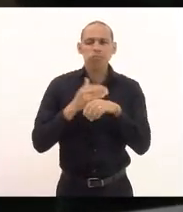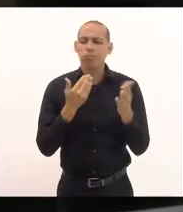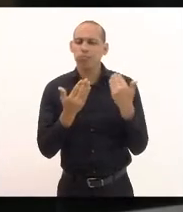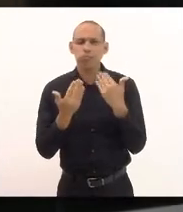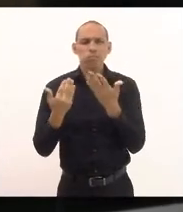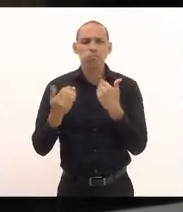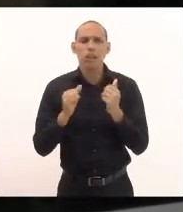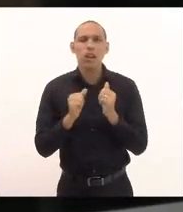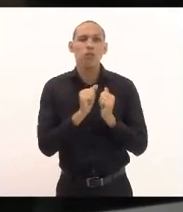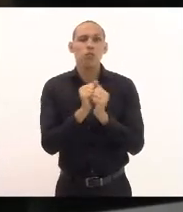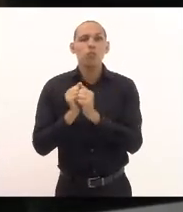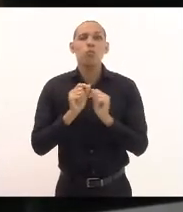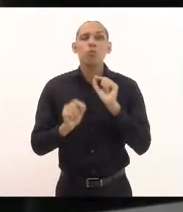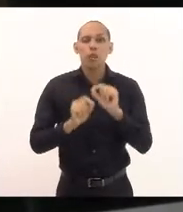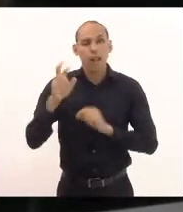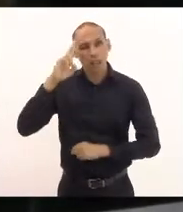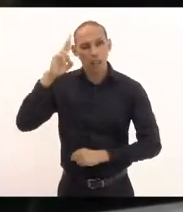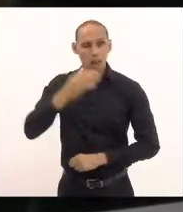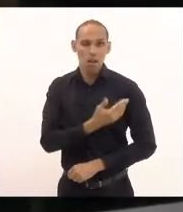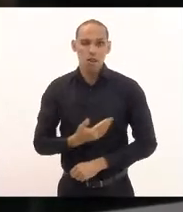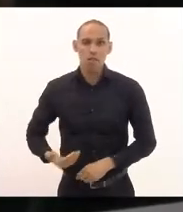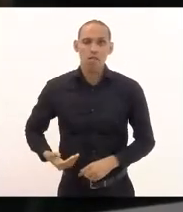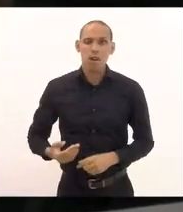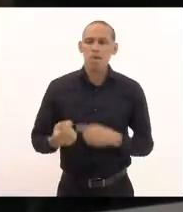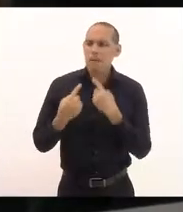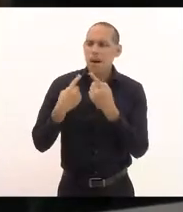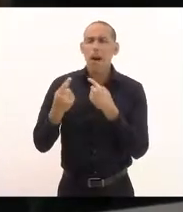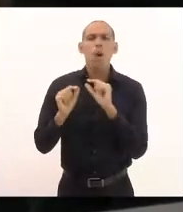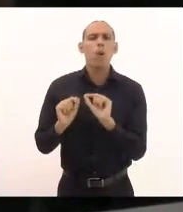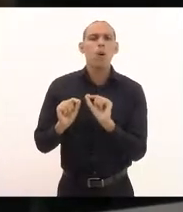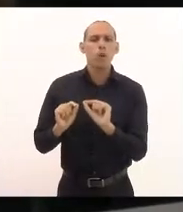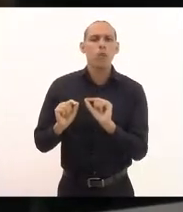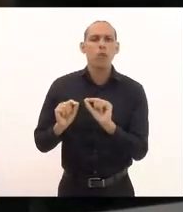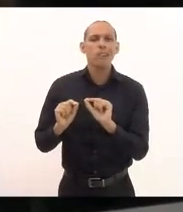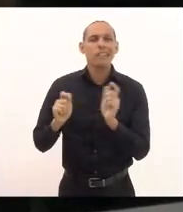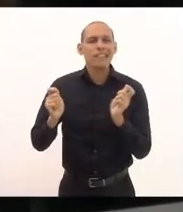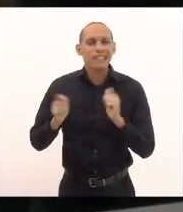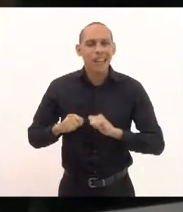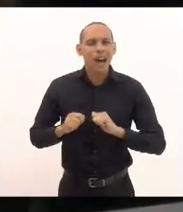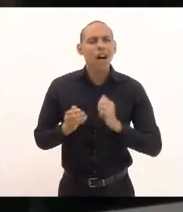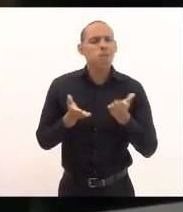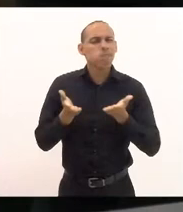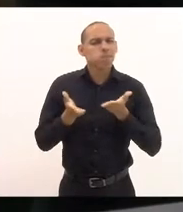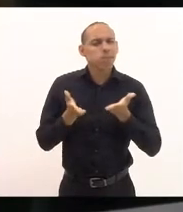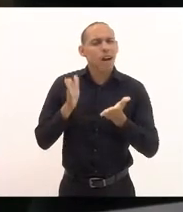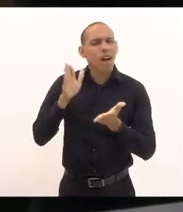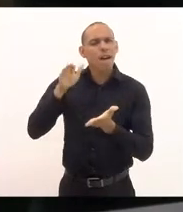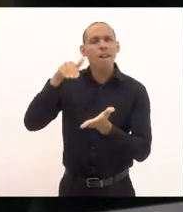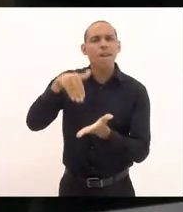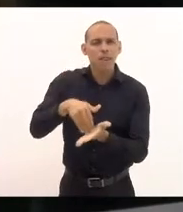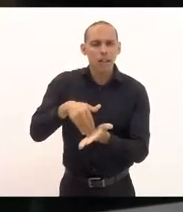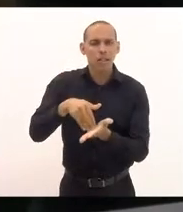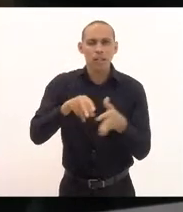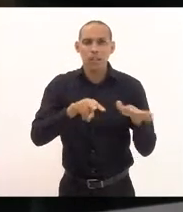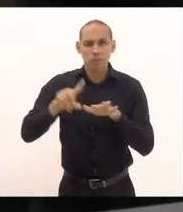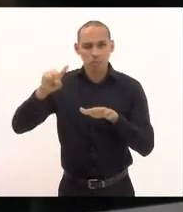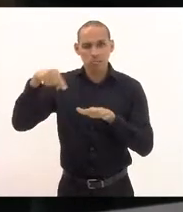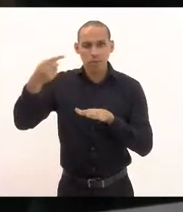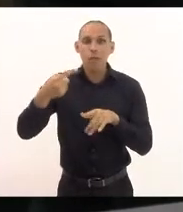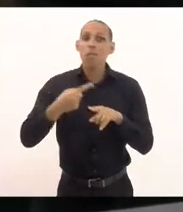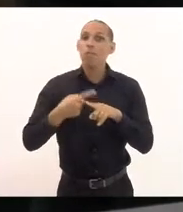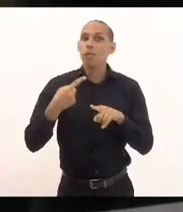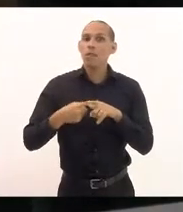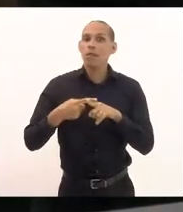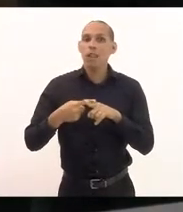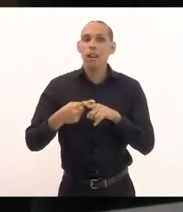governo, nesse intervalo de tempo, que o líder do governo possa mediar, quem sabe até o final da próxima semana, eu falo isso que tem um carnaval feriado de segunda e